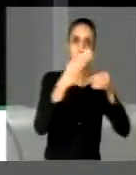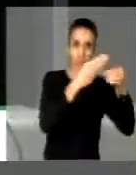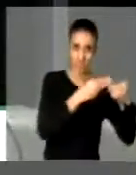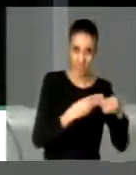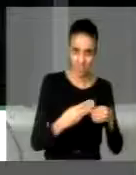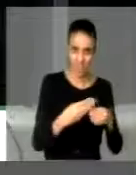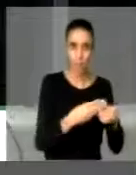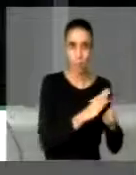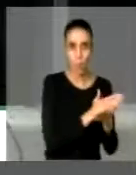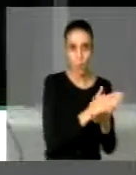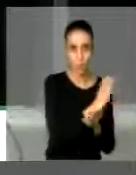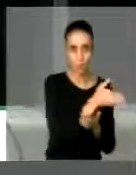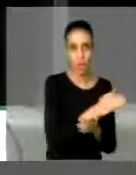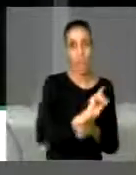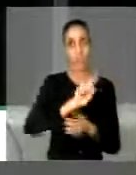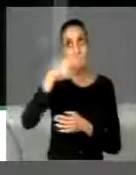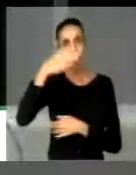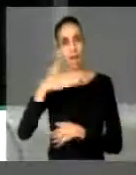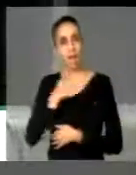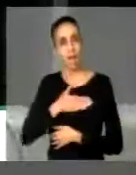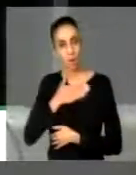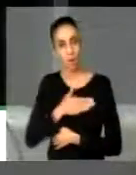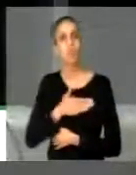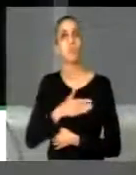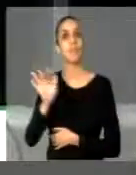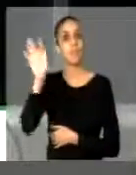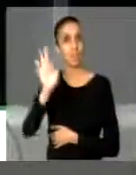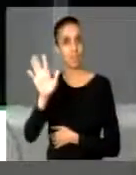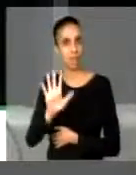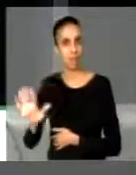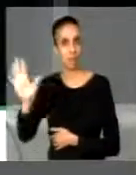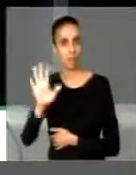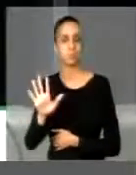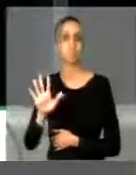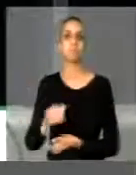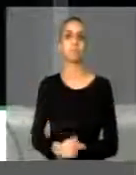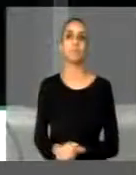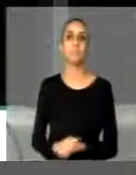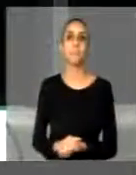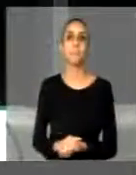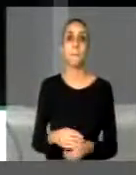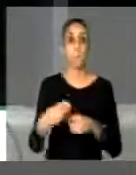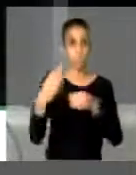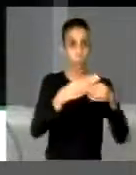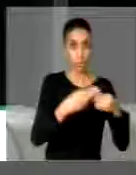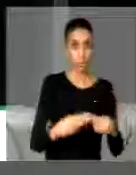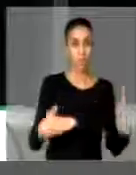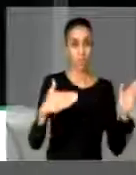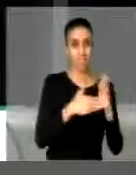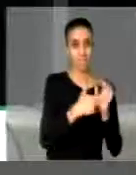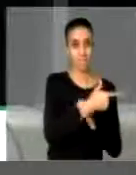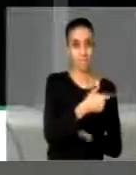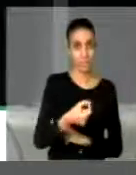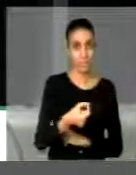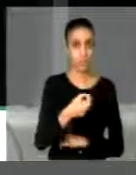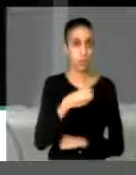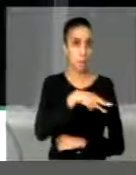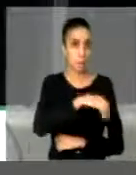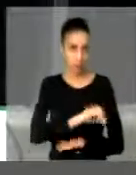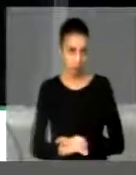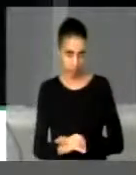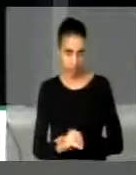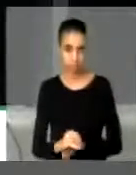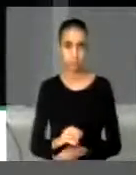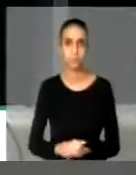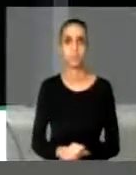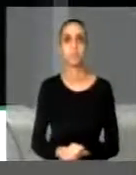que já se iniciou e que termina no dia 20 de maio, a sua etapa estadual, que vai até